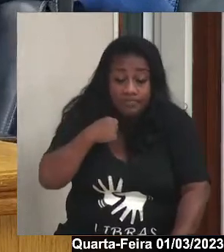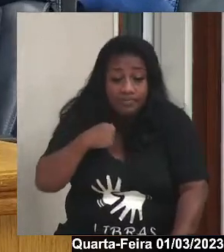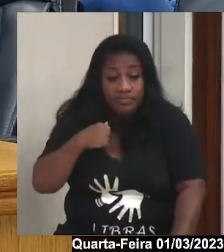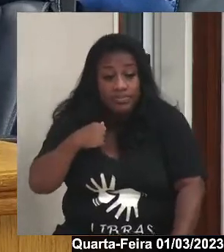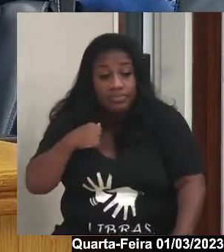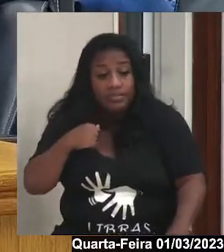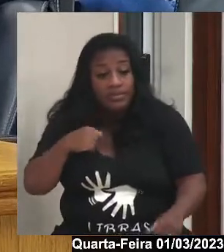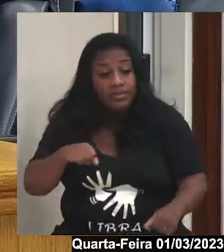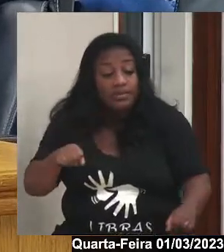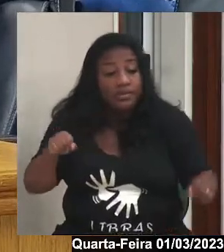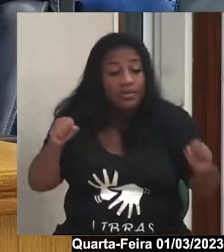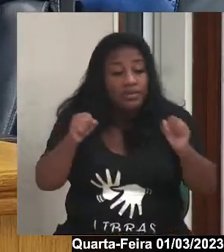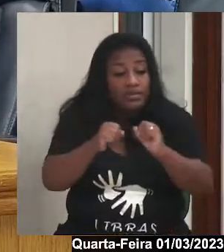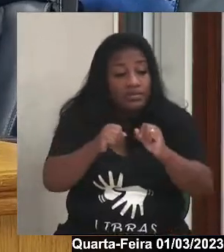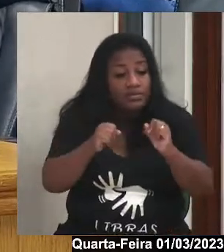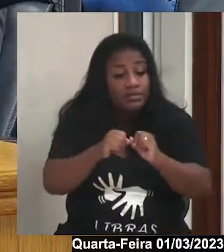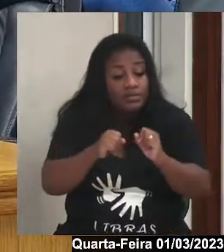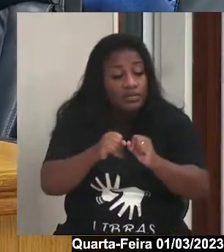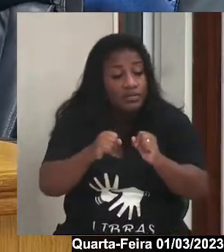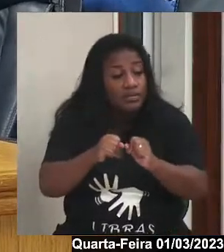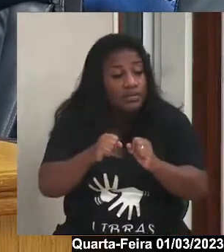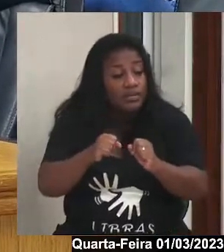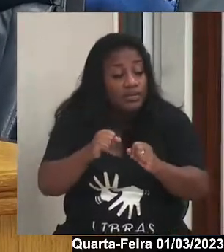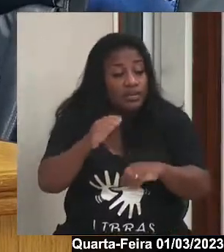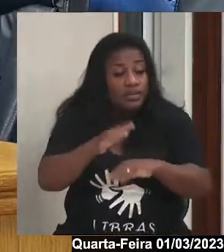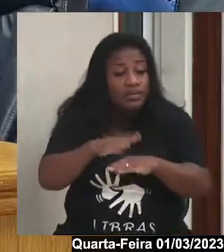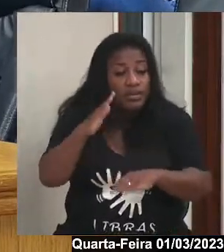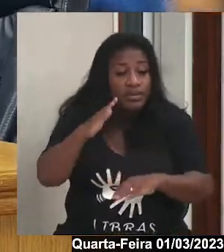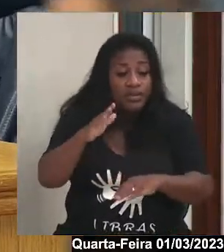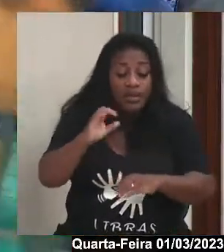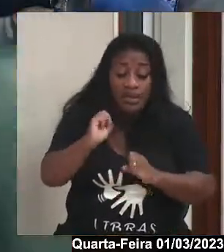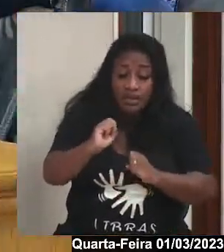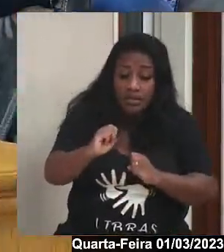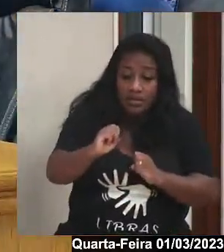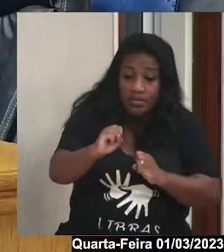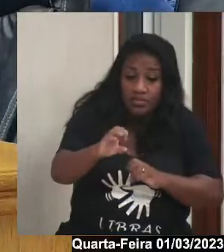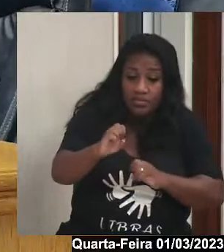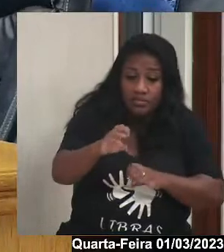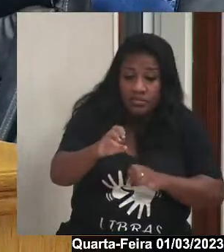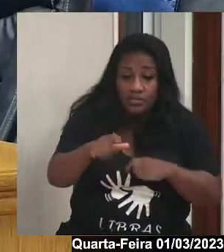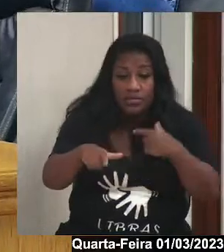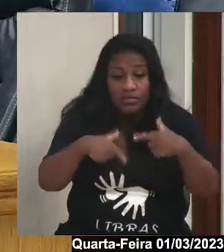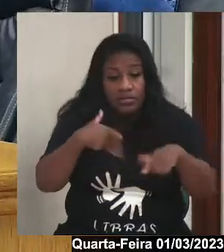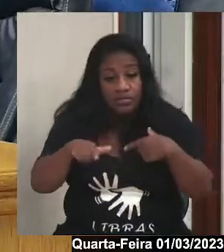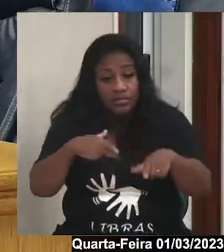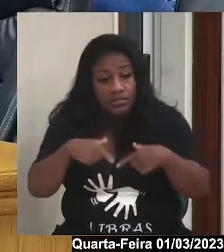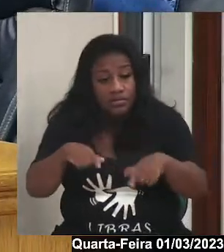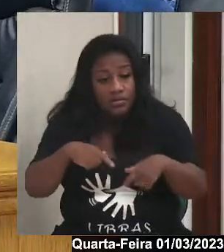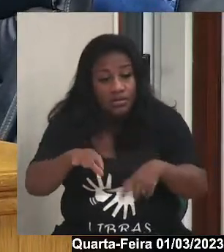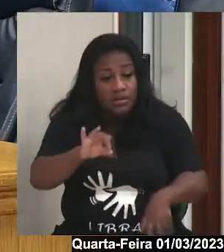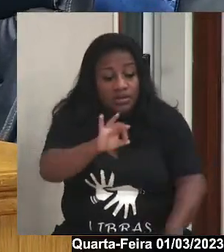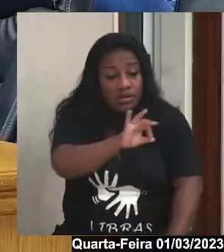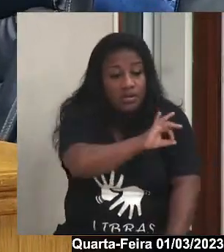de 2024, o que é que o senhor vai fazer da sua vida? Porque até ensinar o prefeito a trabalhar, o senhor está ensinando, mandando ele acordar